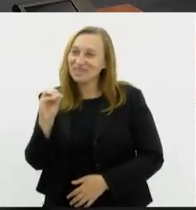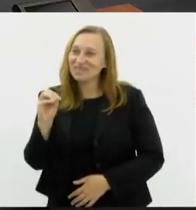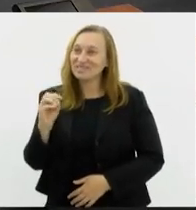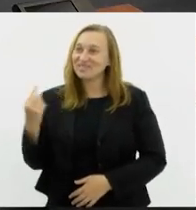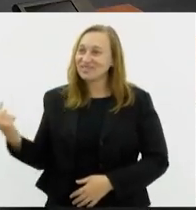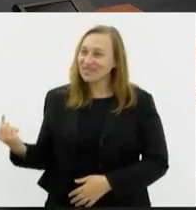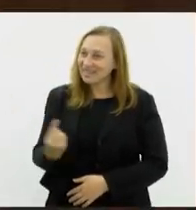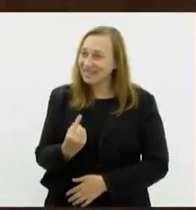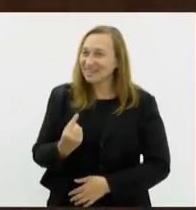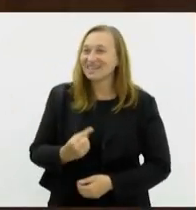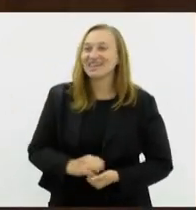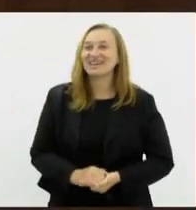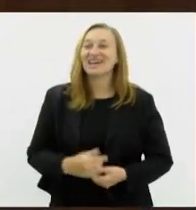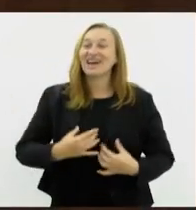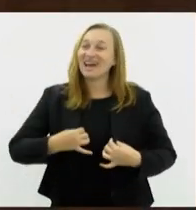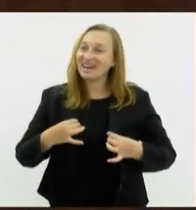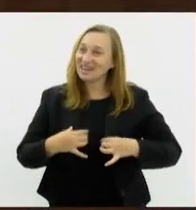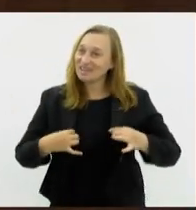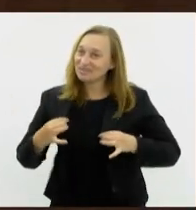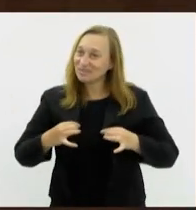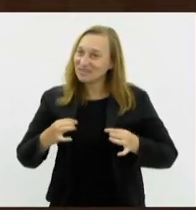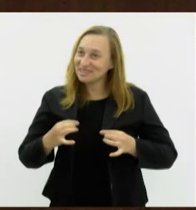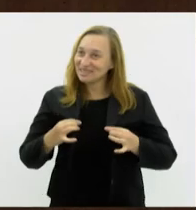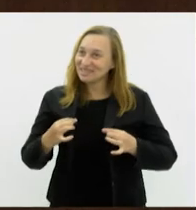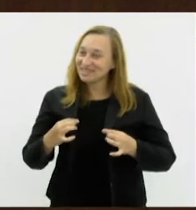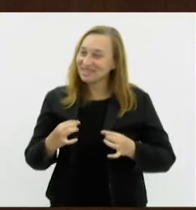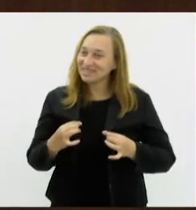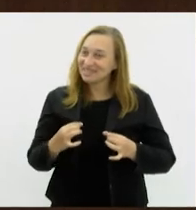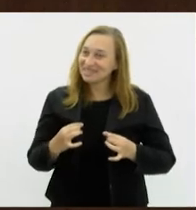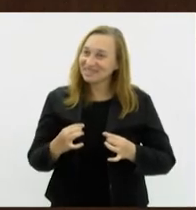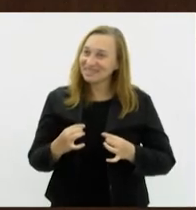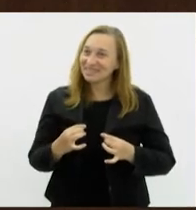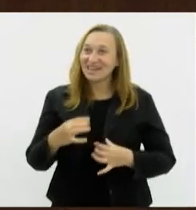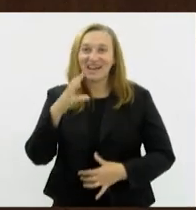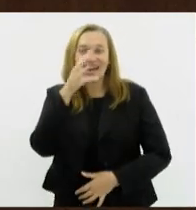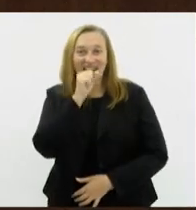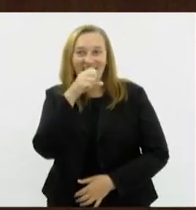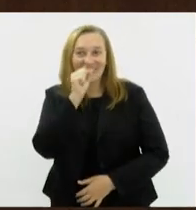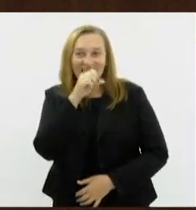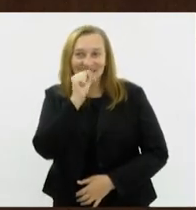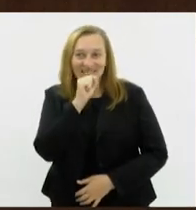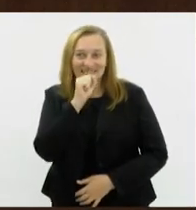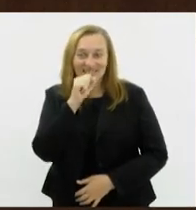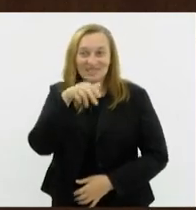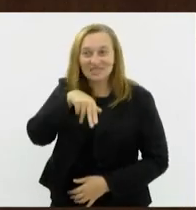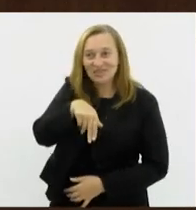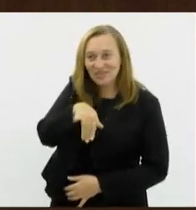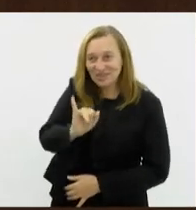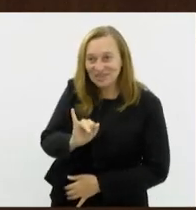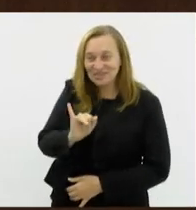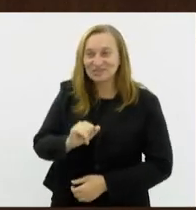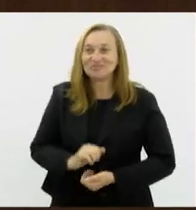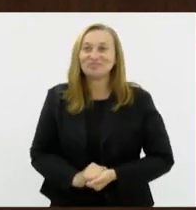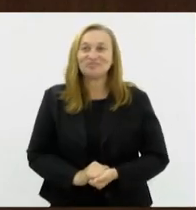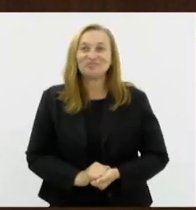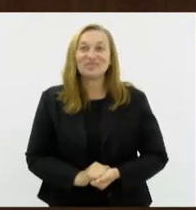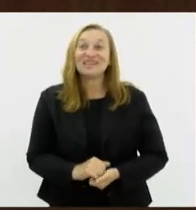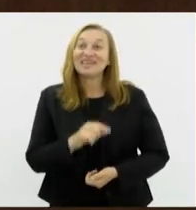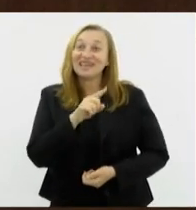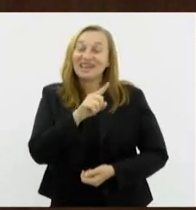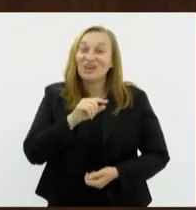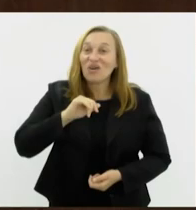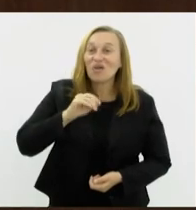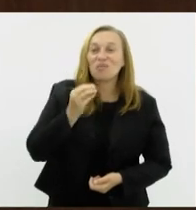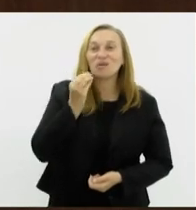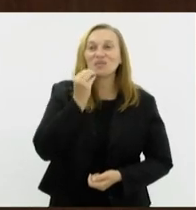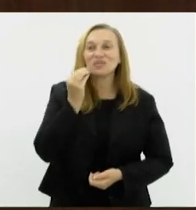aqui a camisa da nossa querida Laranja Mecânica de Nova Iguaçu. E naquela